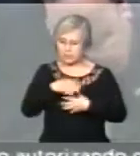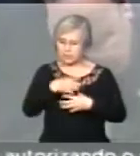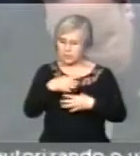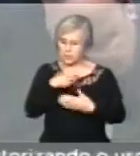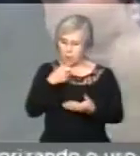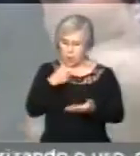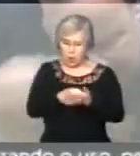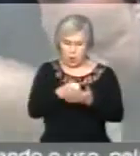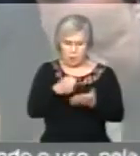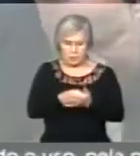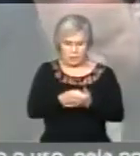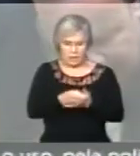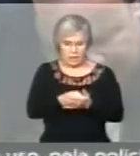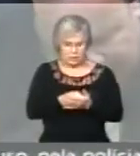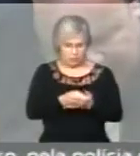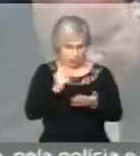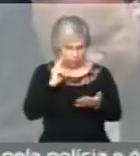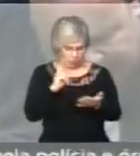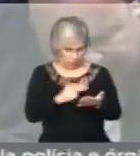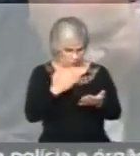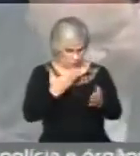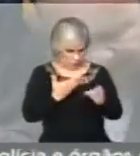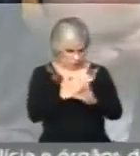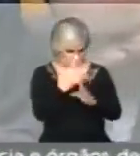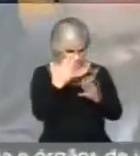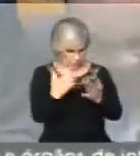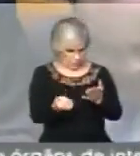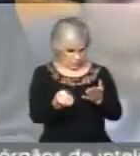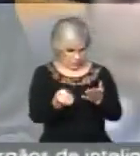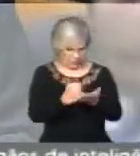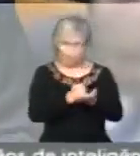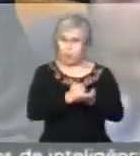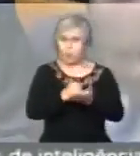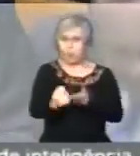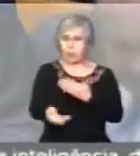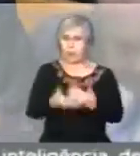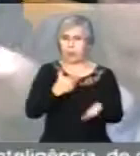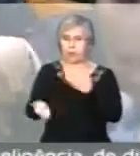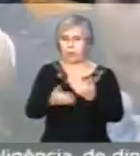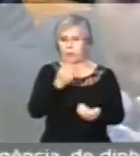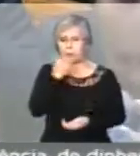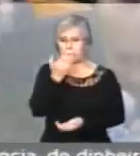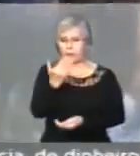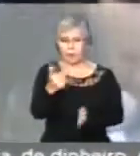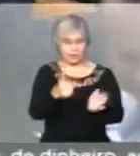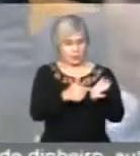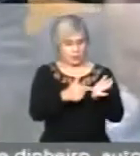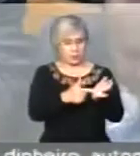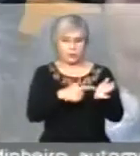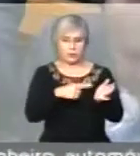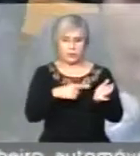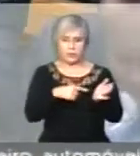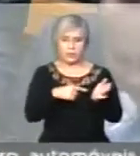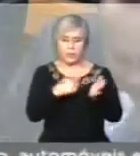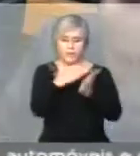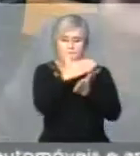com suas consequências. Esta medida provisória chegou aqui com